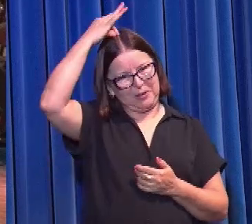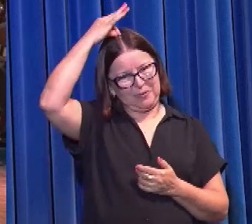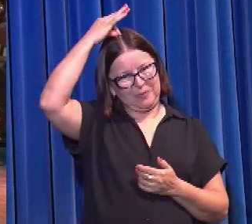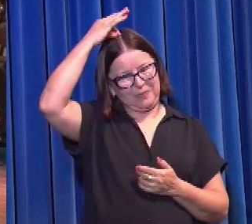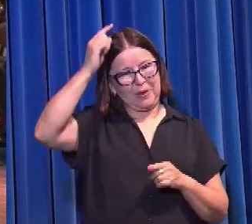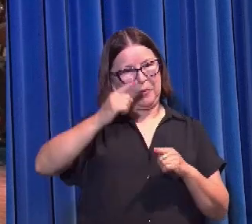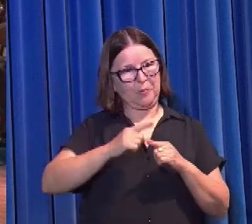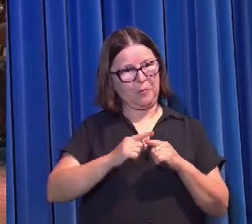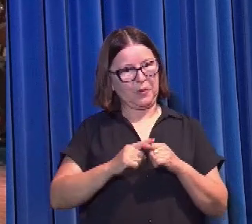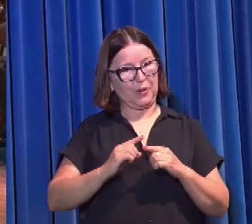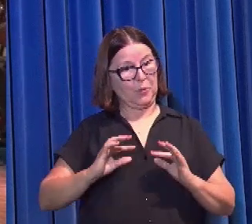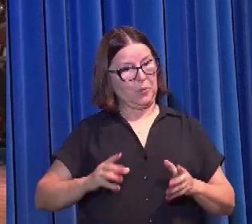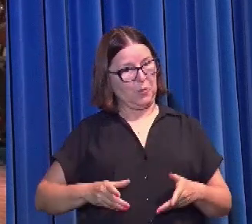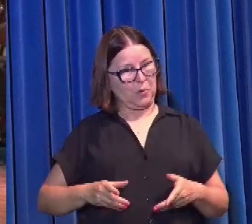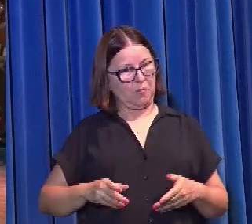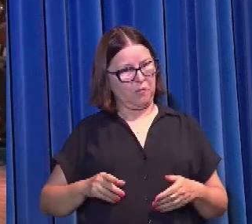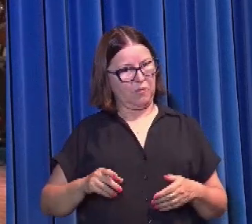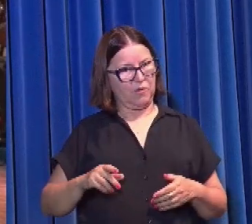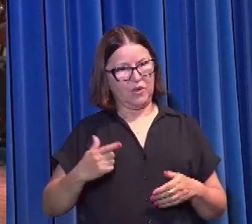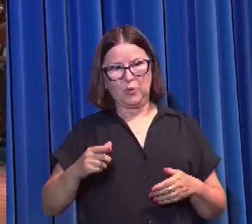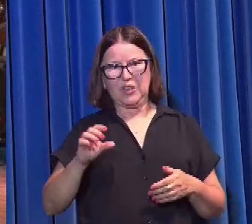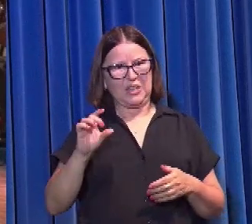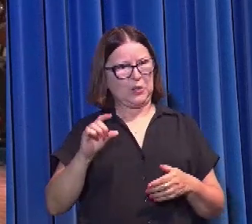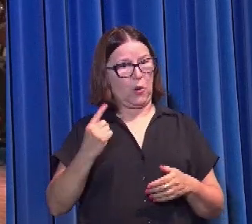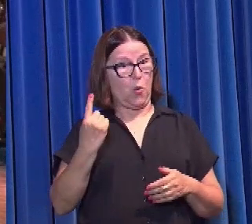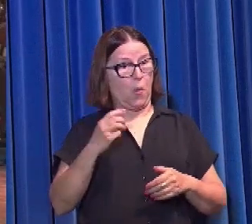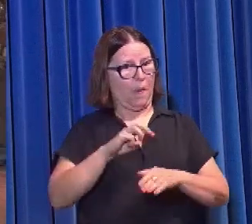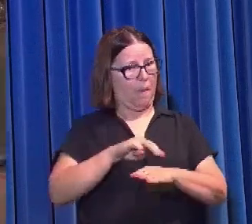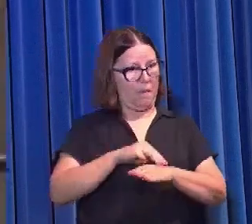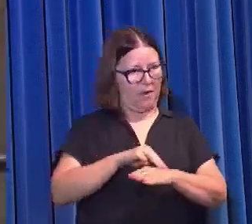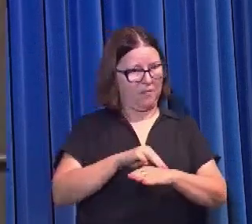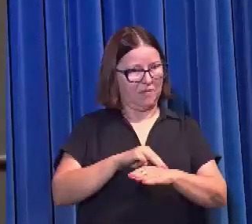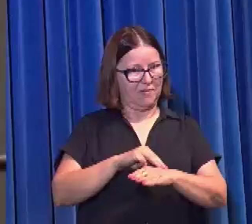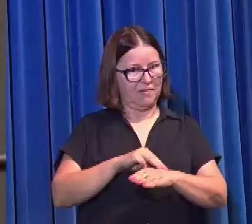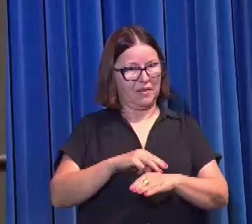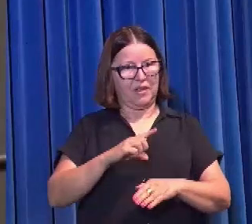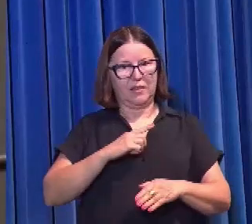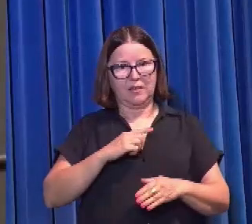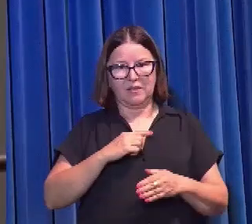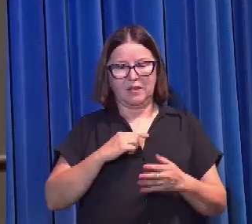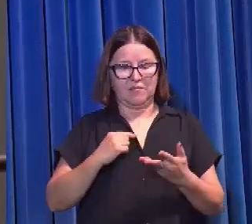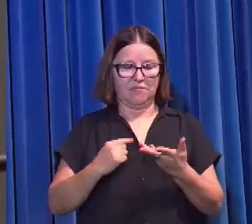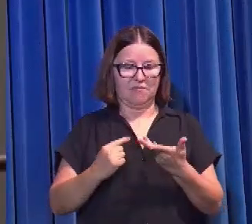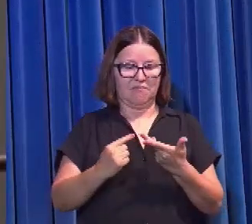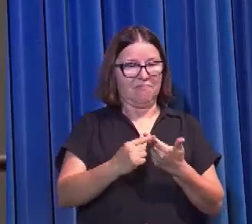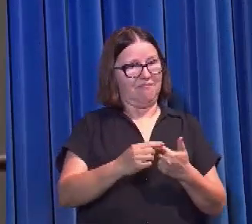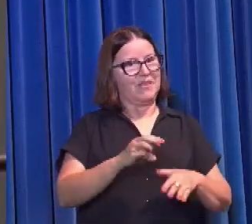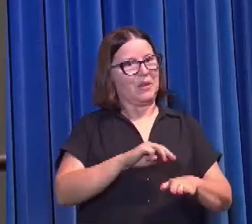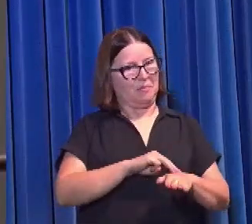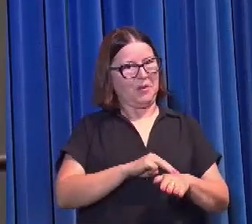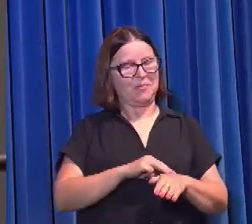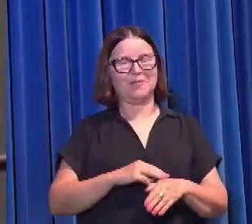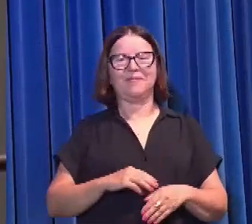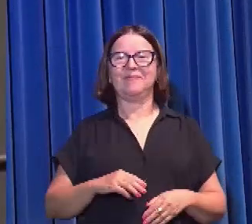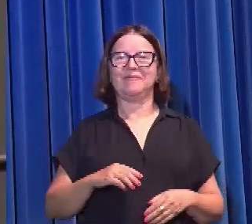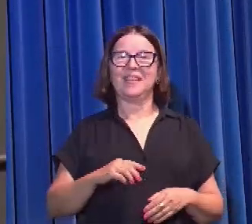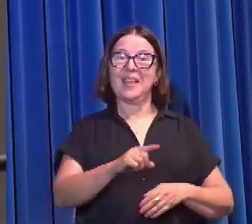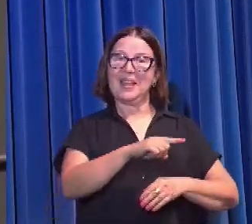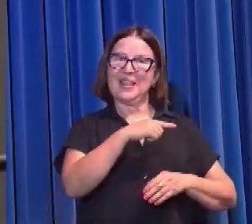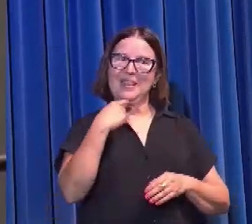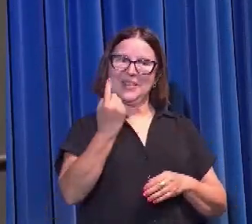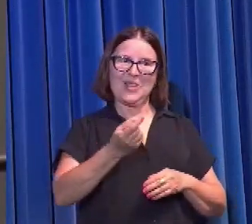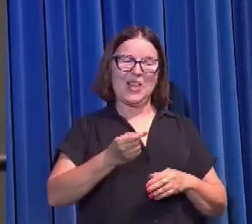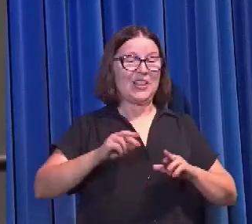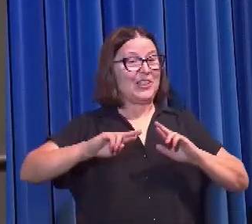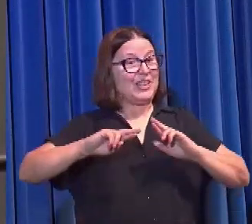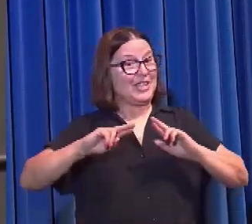só membro, mas muitos. Irmãos, nós somos diferentes. Nós somos diferentes. Cada um aqui tem a sua história, a sua bagagem, cada um tem